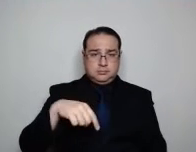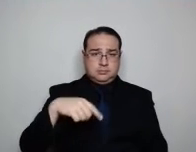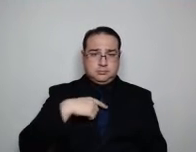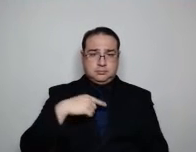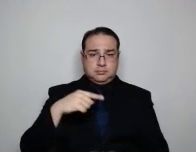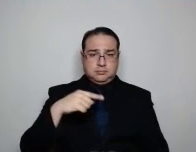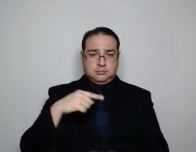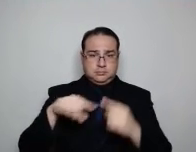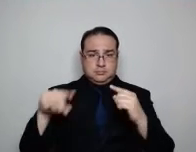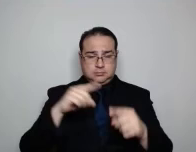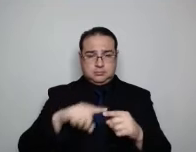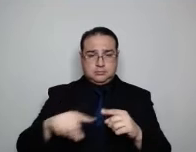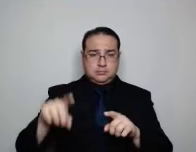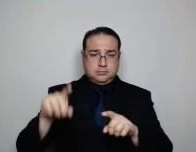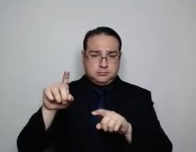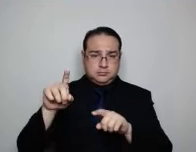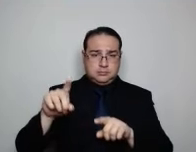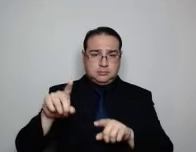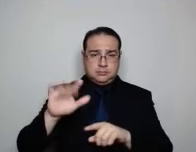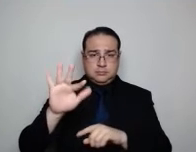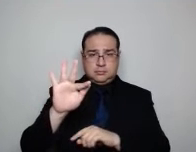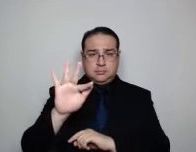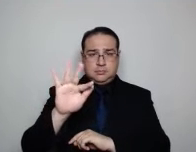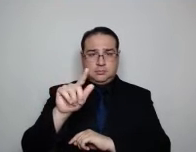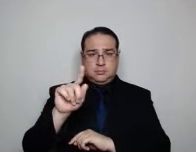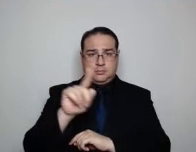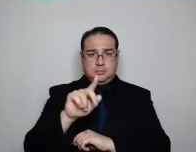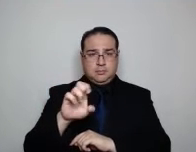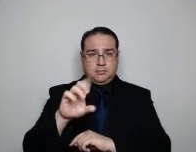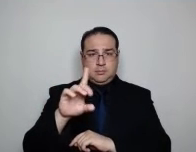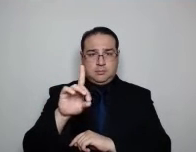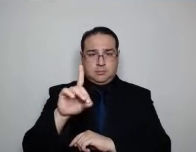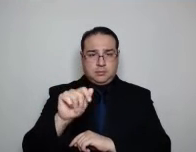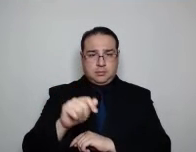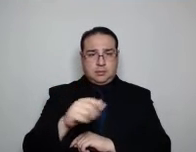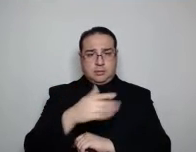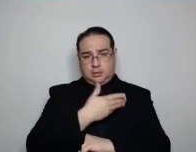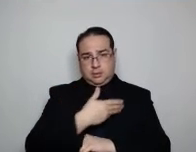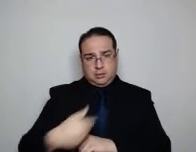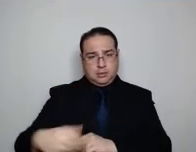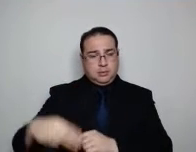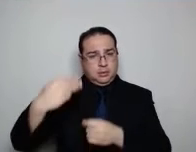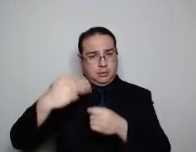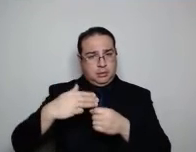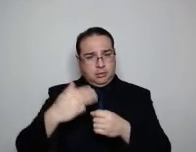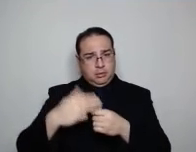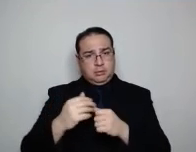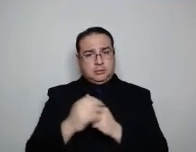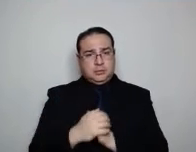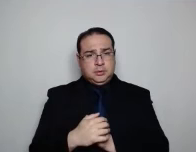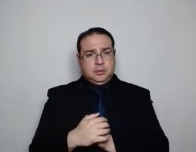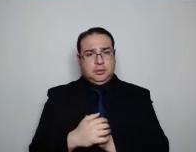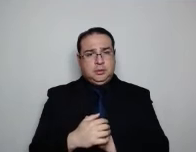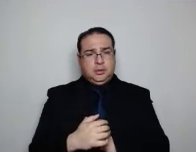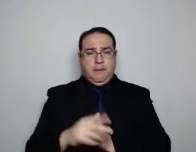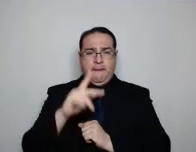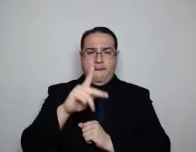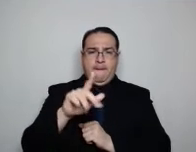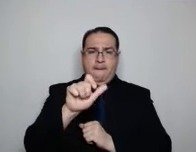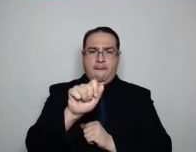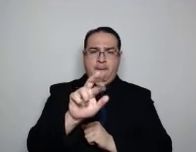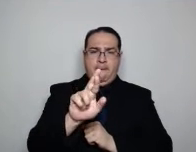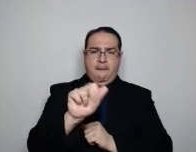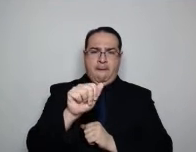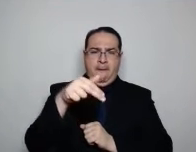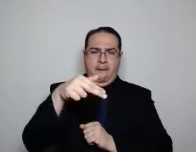pública municipal, no município de Parnamirim. Portanto, essa tentativa do advogado